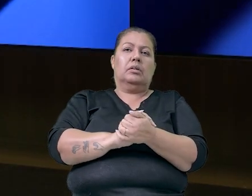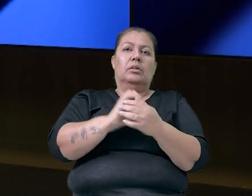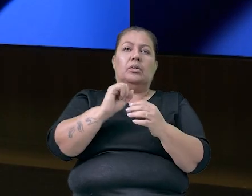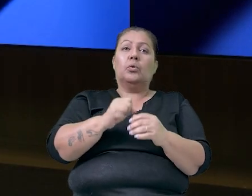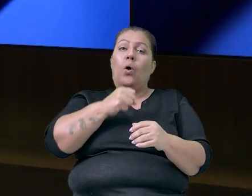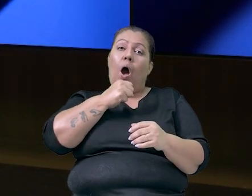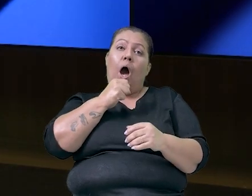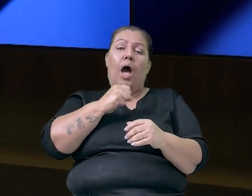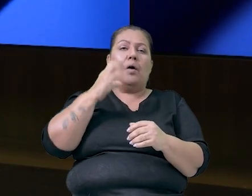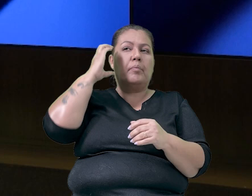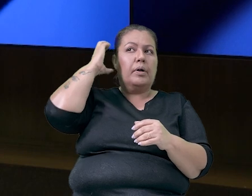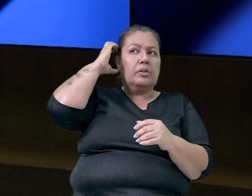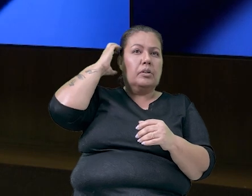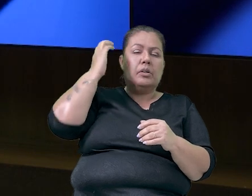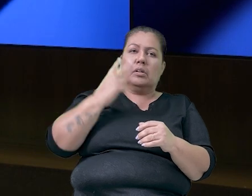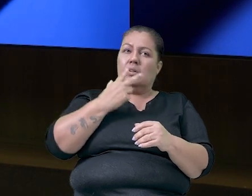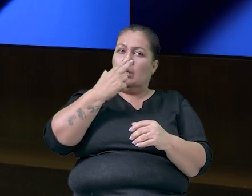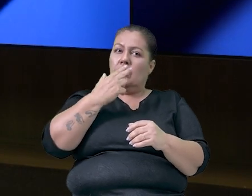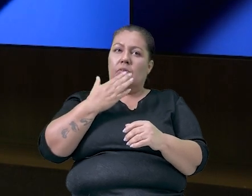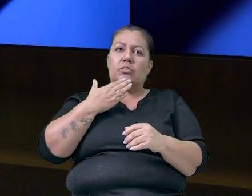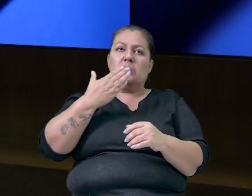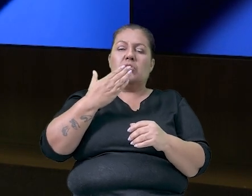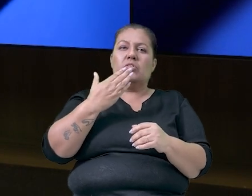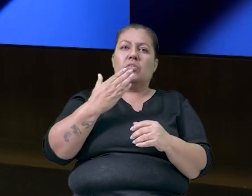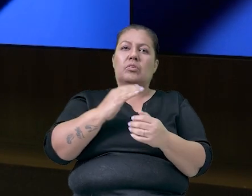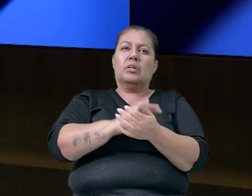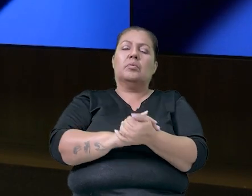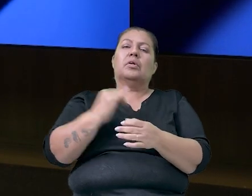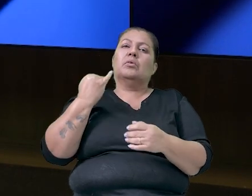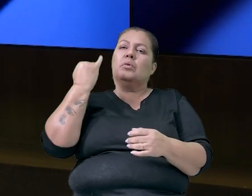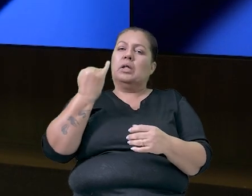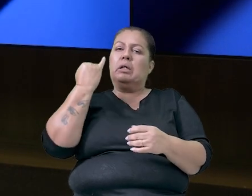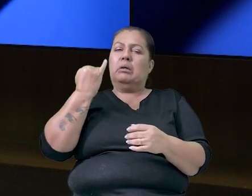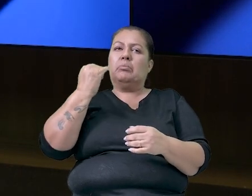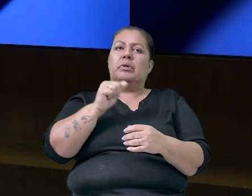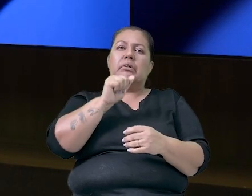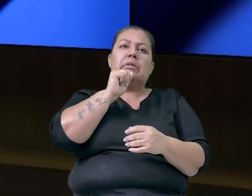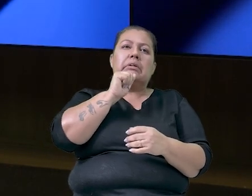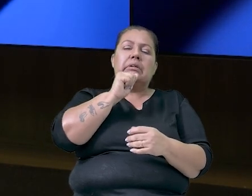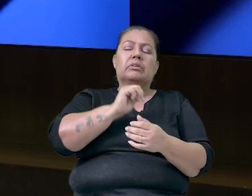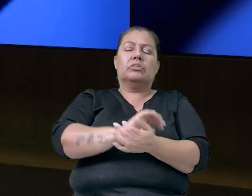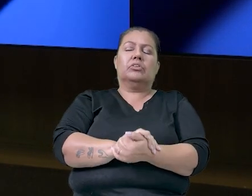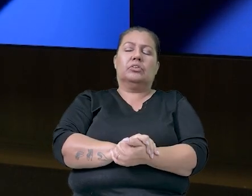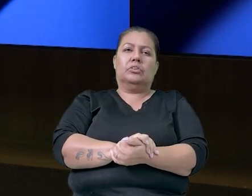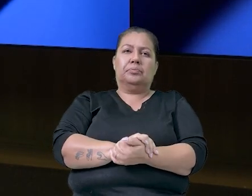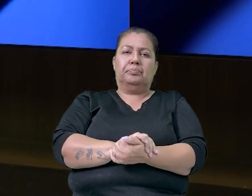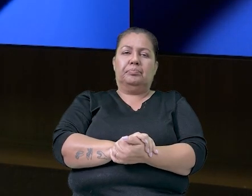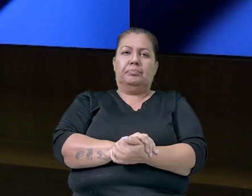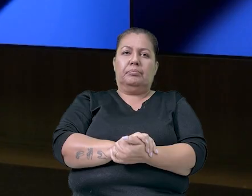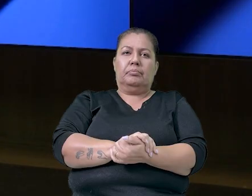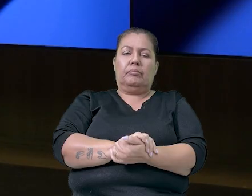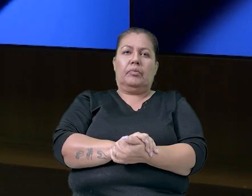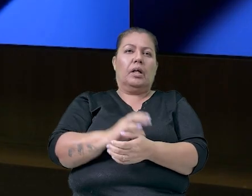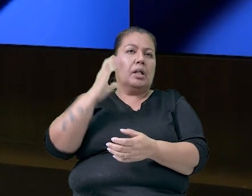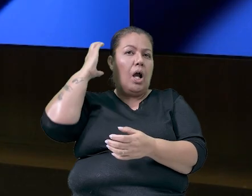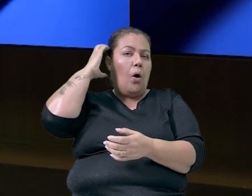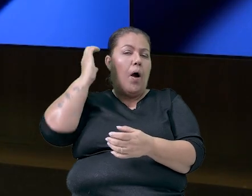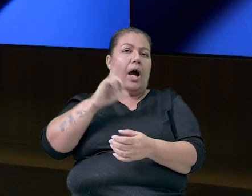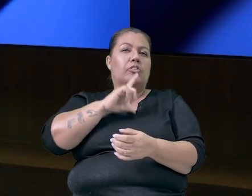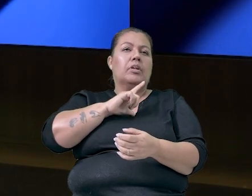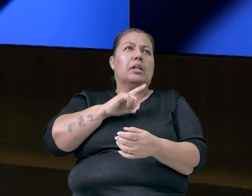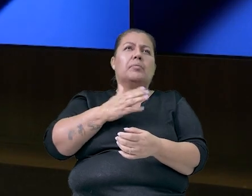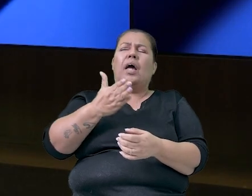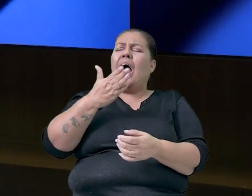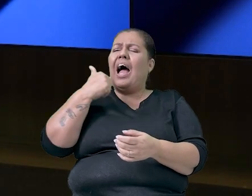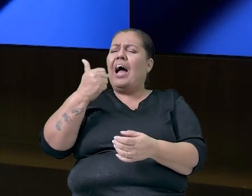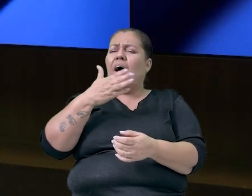rádio. Eu acho que esse apelo é muito importante ainda, né? O rádio tem também uma facilidade